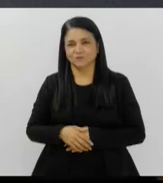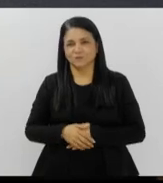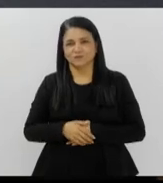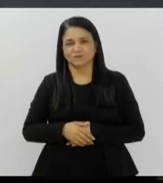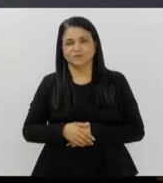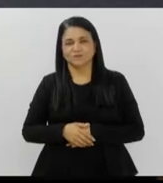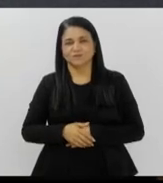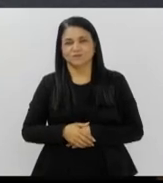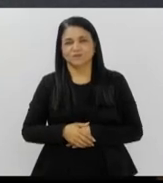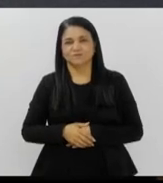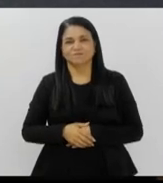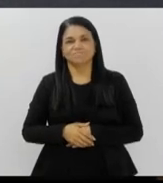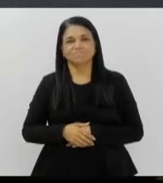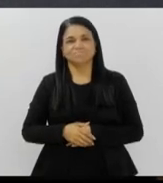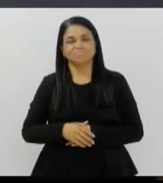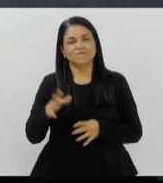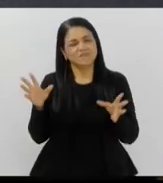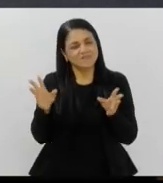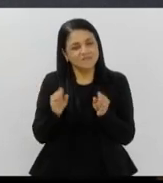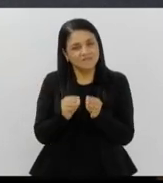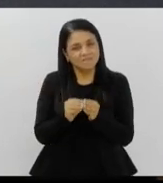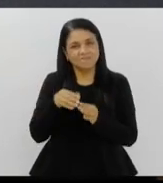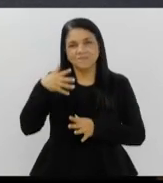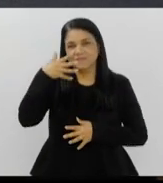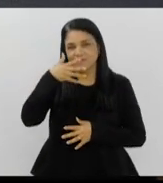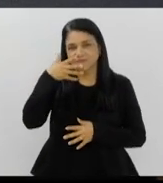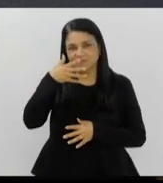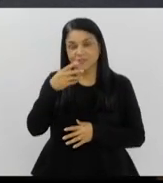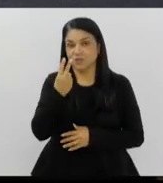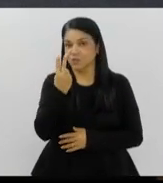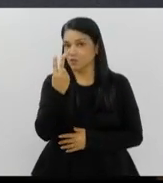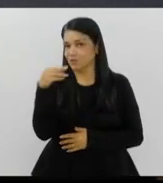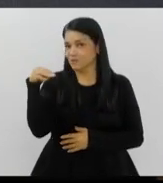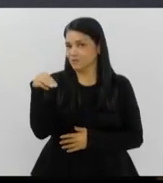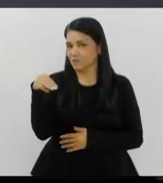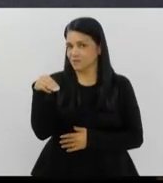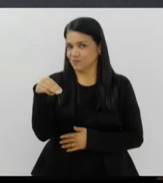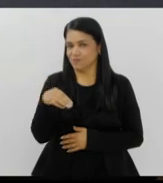Para fazer uma breve saudação. O senhor tem 2 minutos.